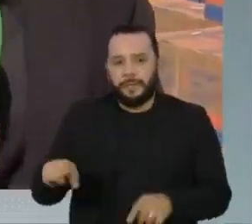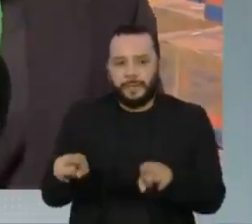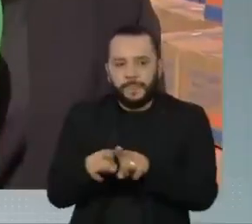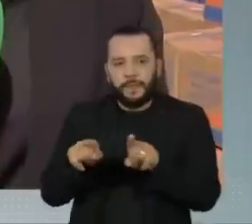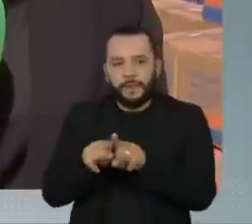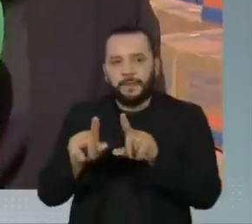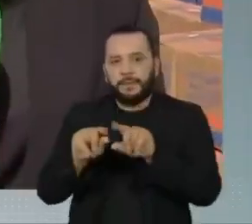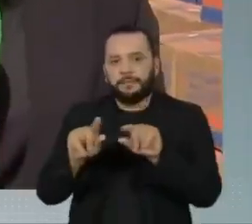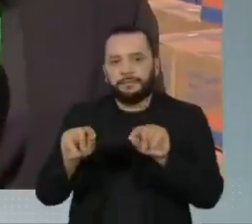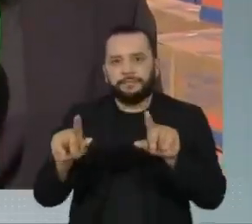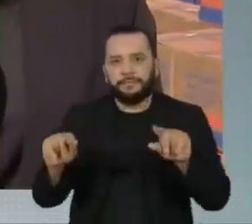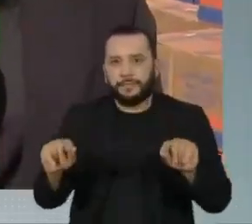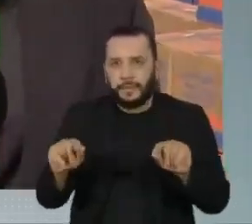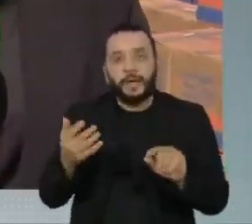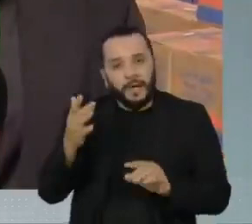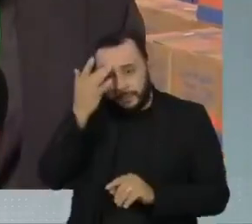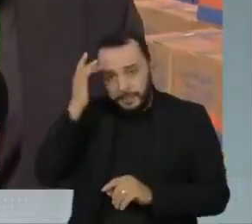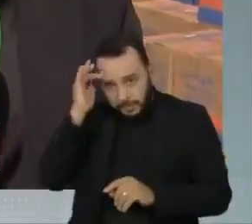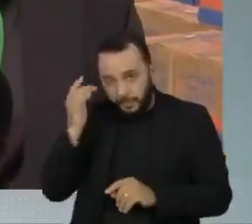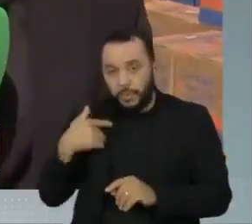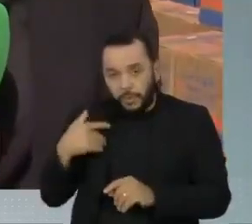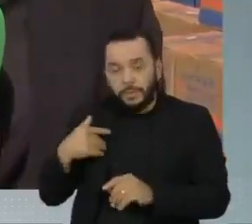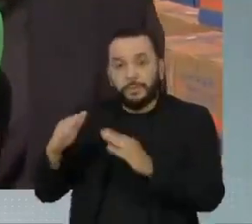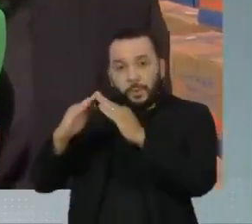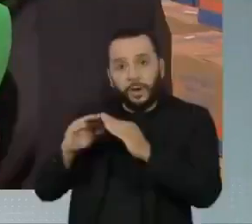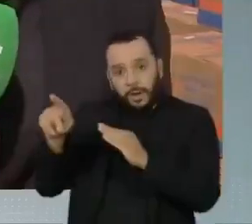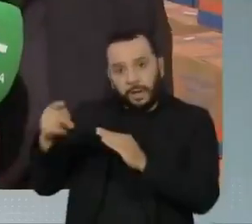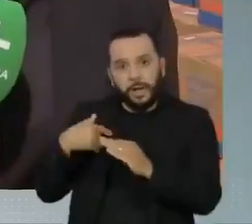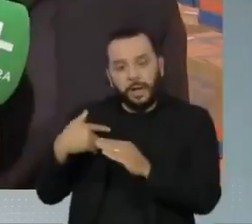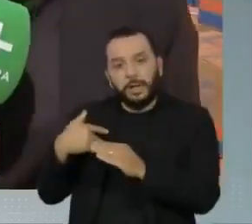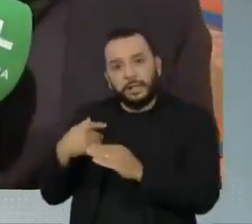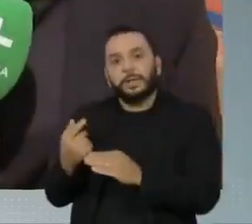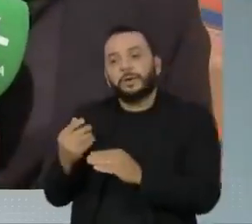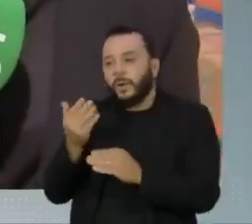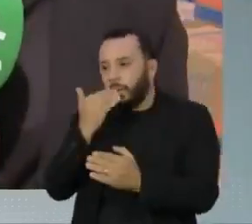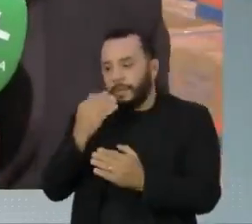a solidariedade. Fala, Adriana, boa tarde.